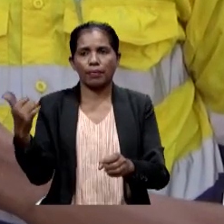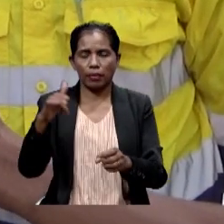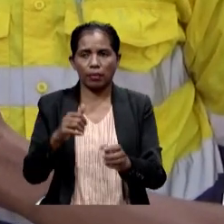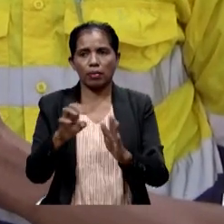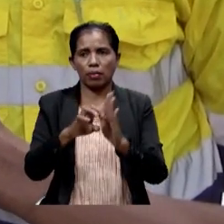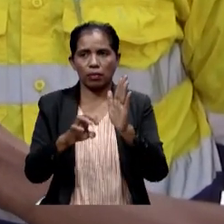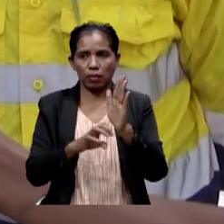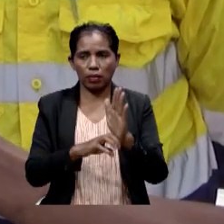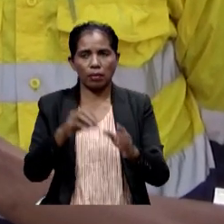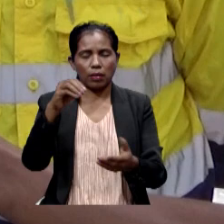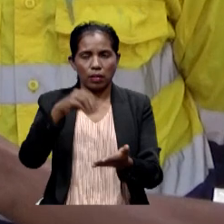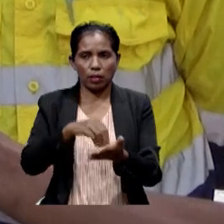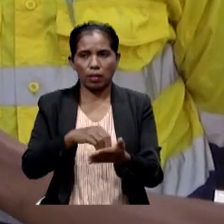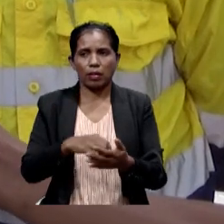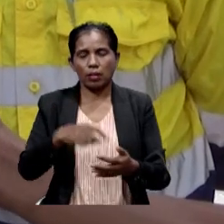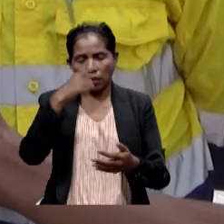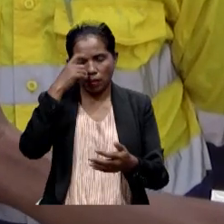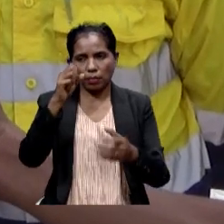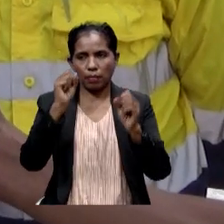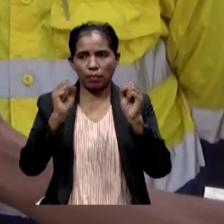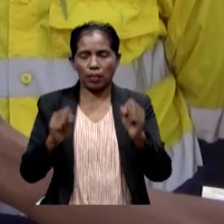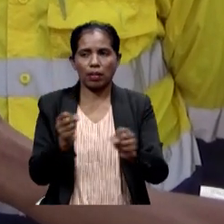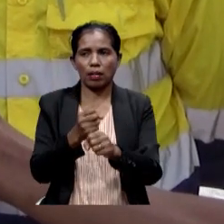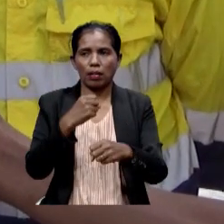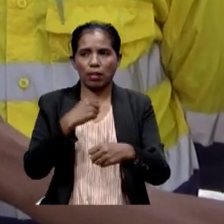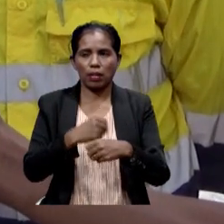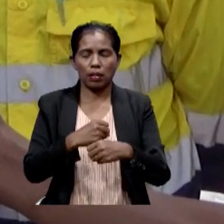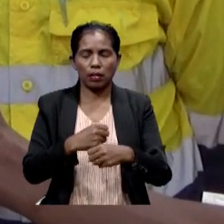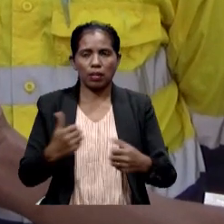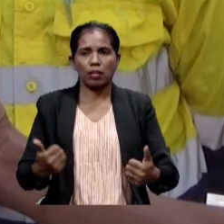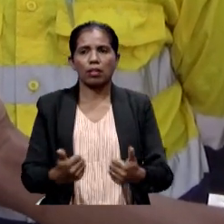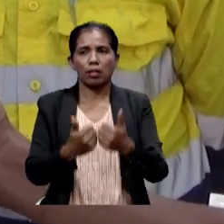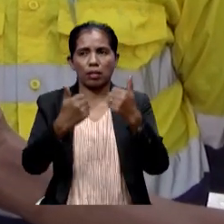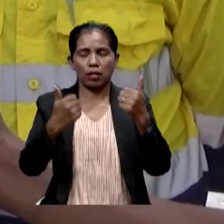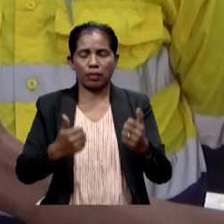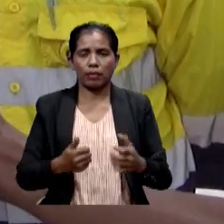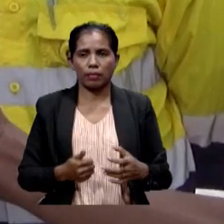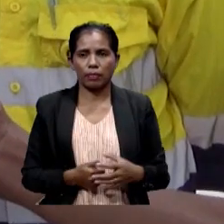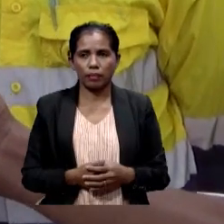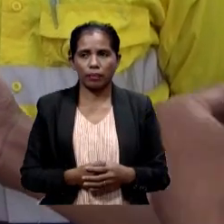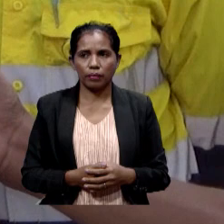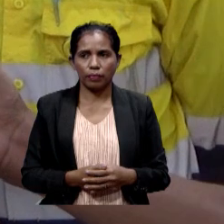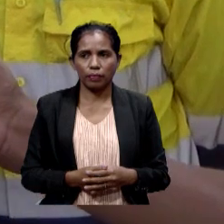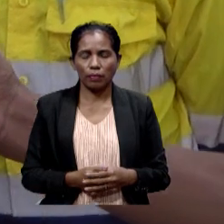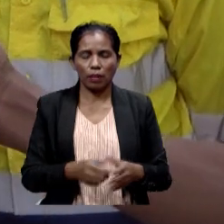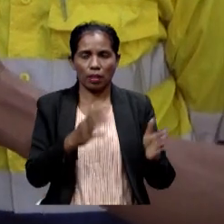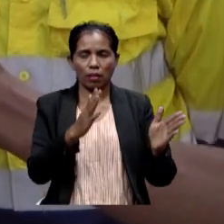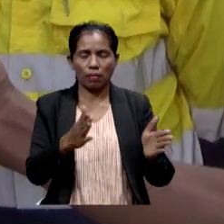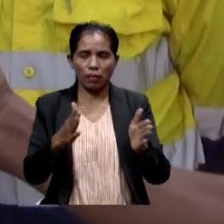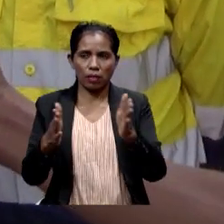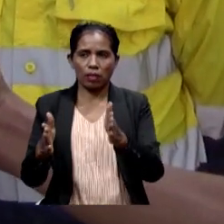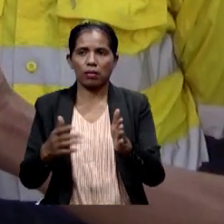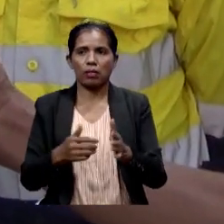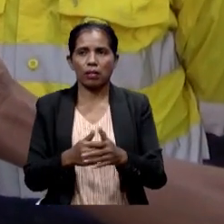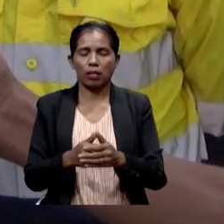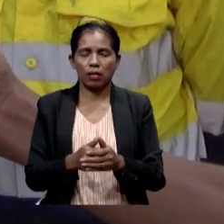label tal e a posto de processamento, tanto a bela cria incidente e acidente em uma e a posto de processamento. E o processo da NBMA